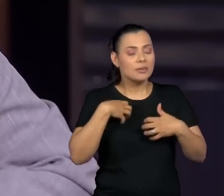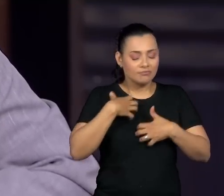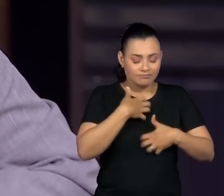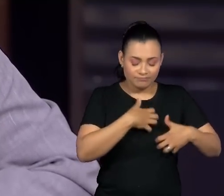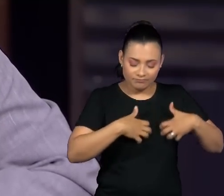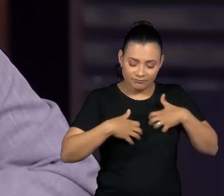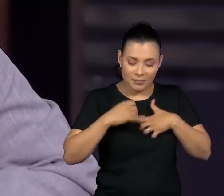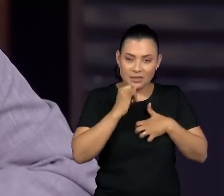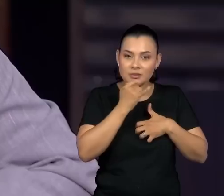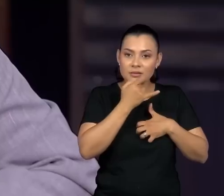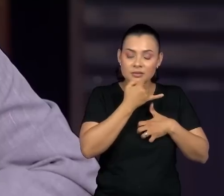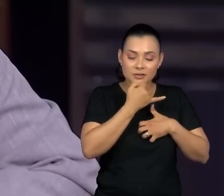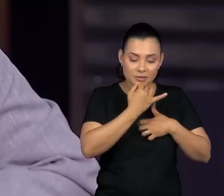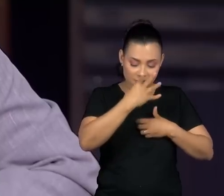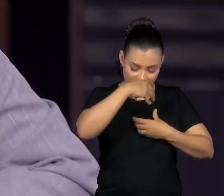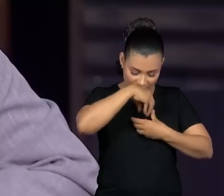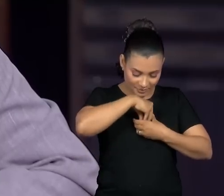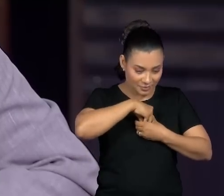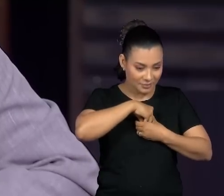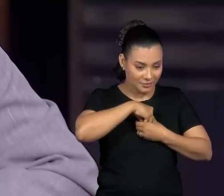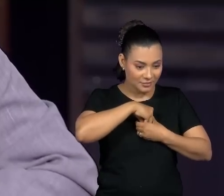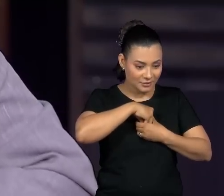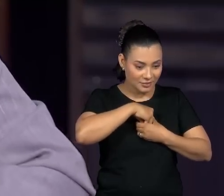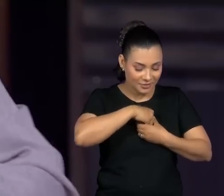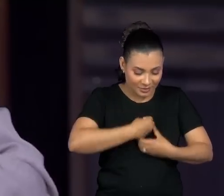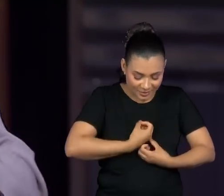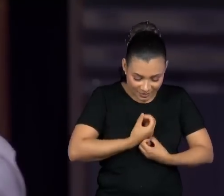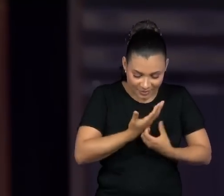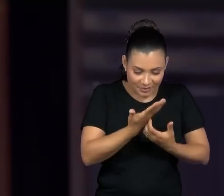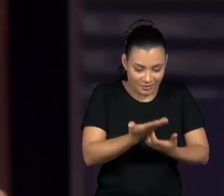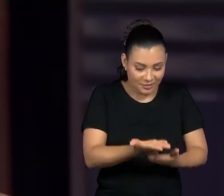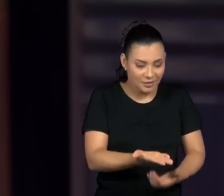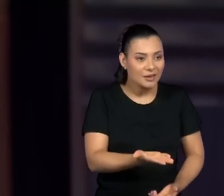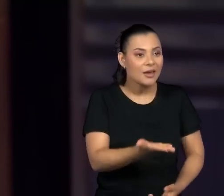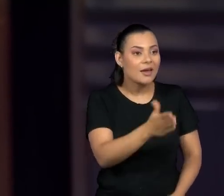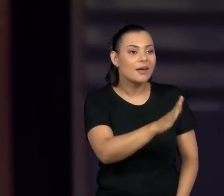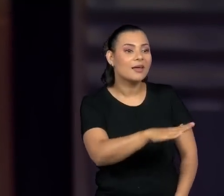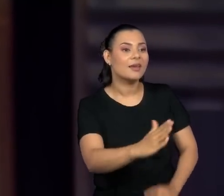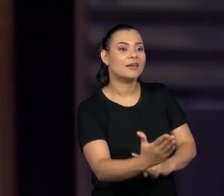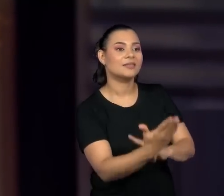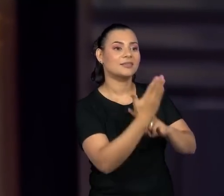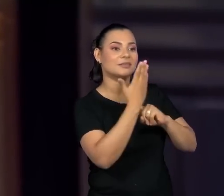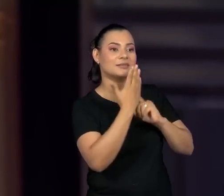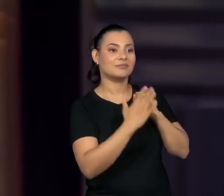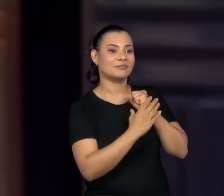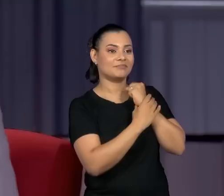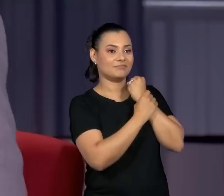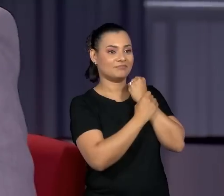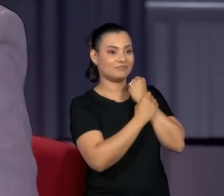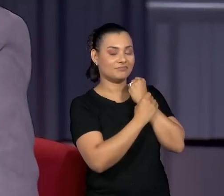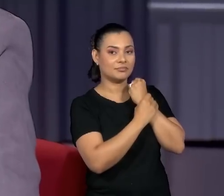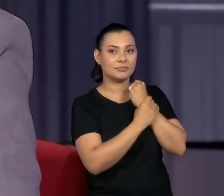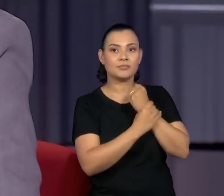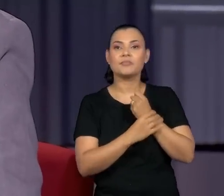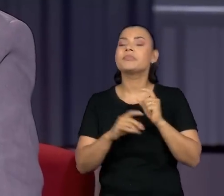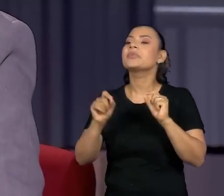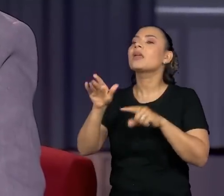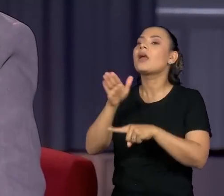alcança, o menino me dá a mão. E quem te dá a mão quando a tristeza te alcança?